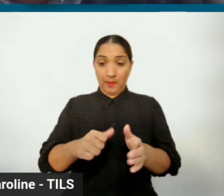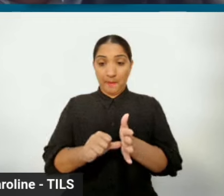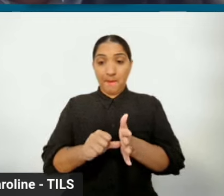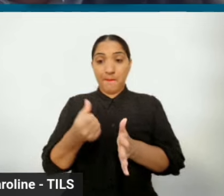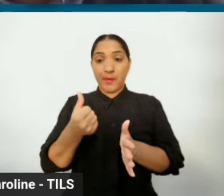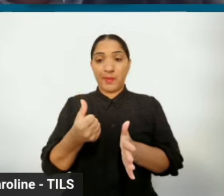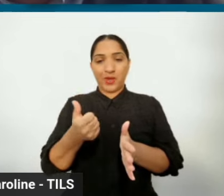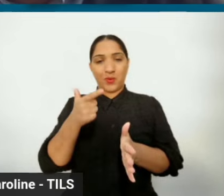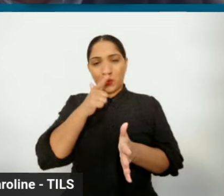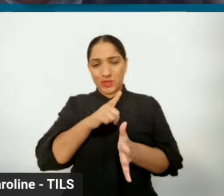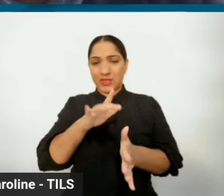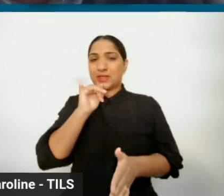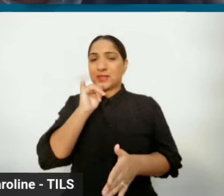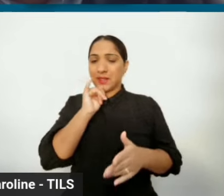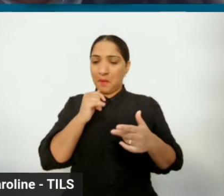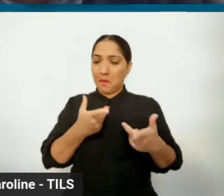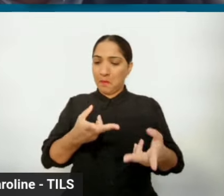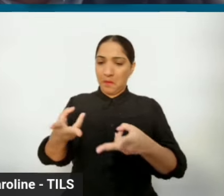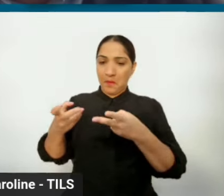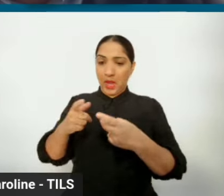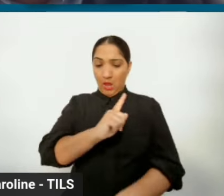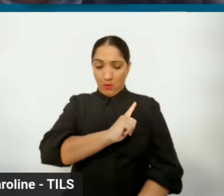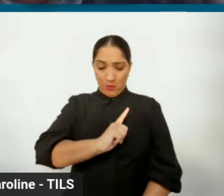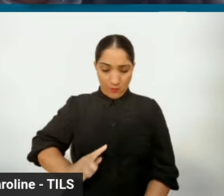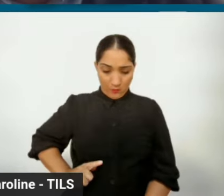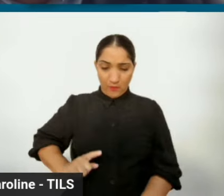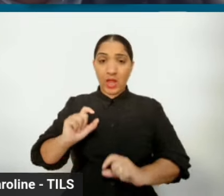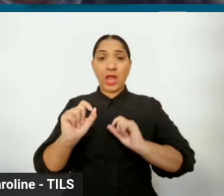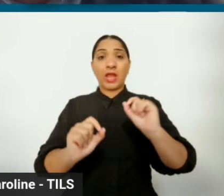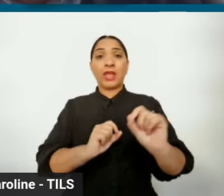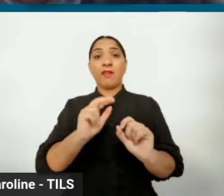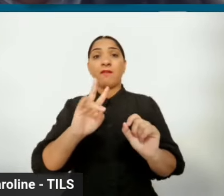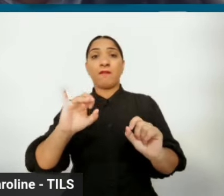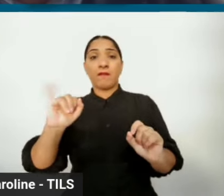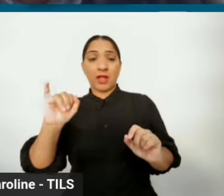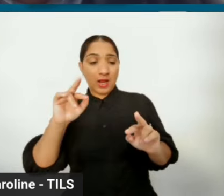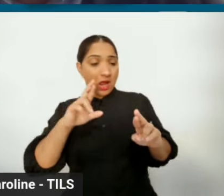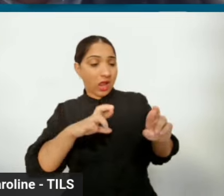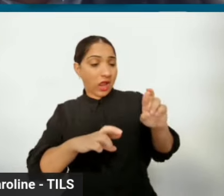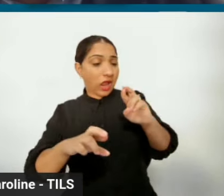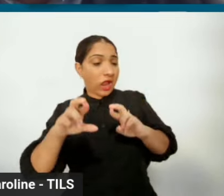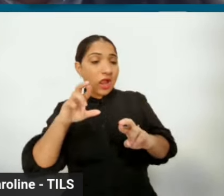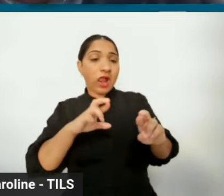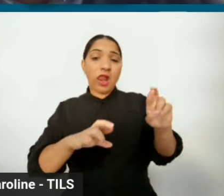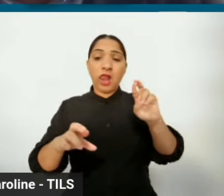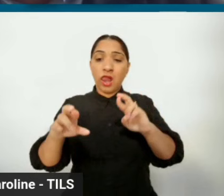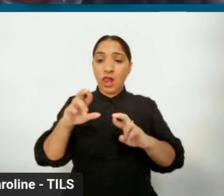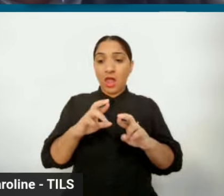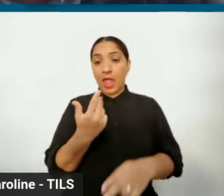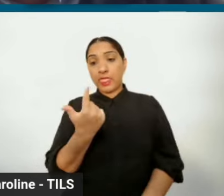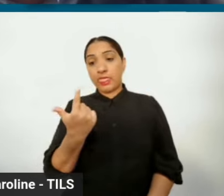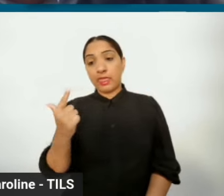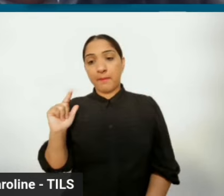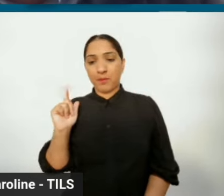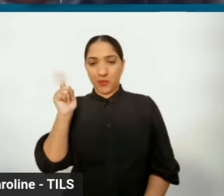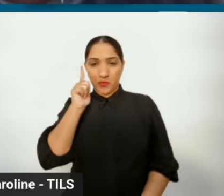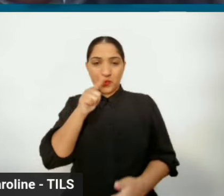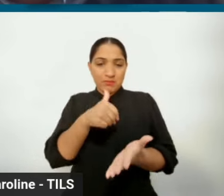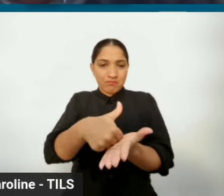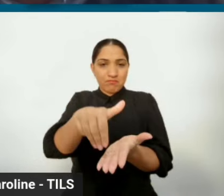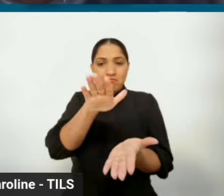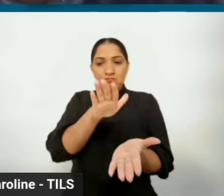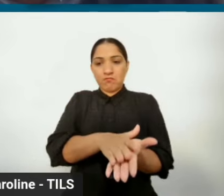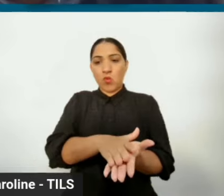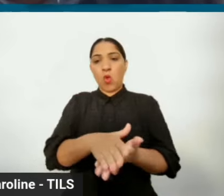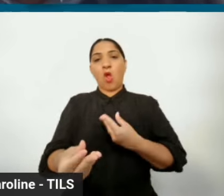forma, o governo regulamentar quem faria a fiscalização, depois a imposição de multas. Isso